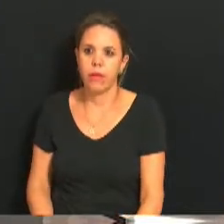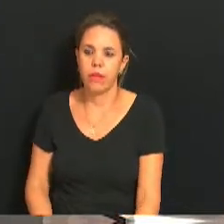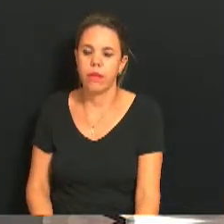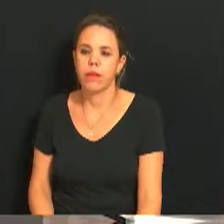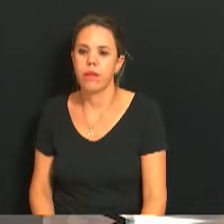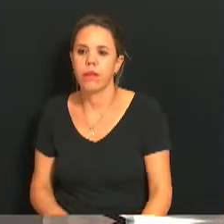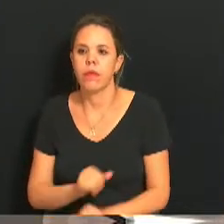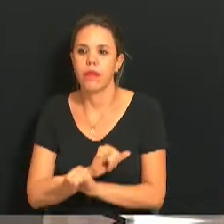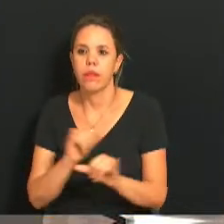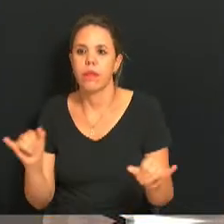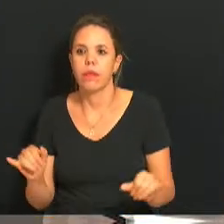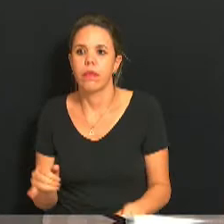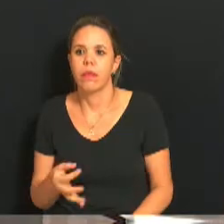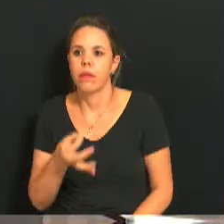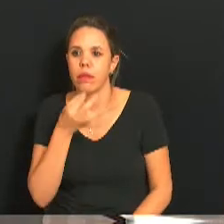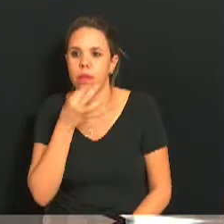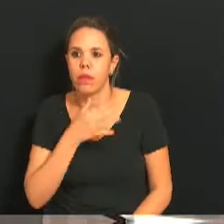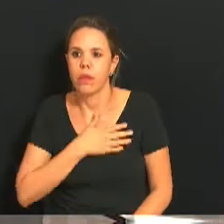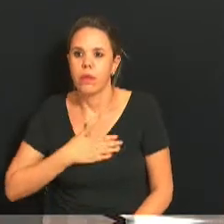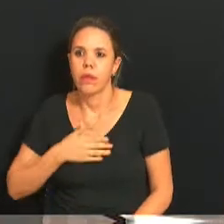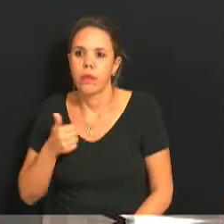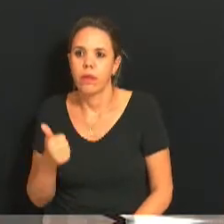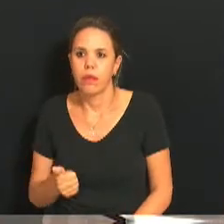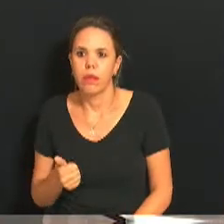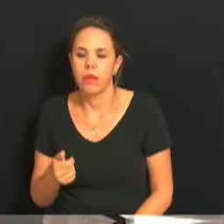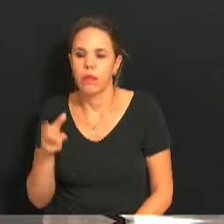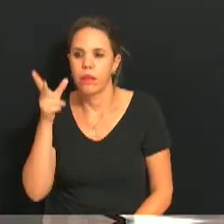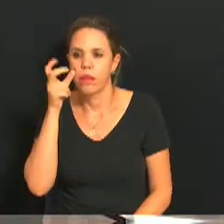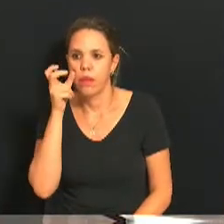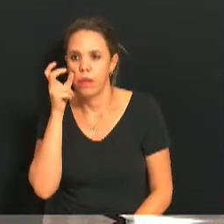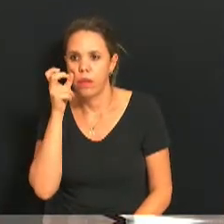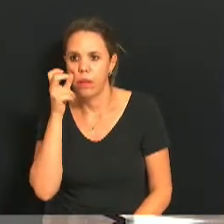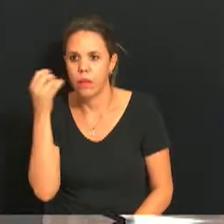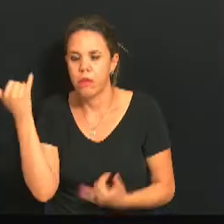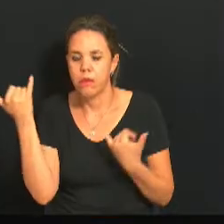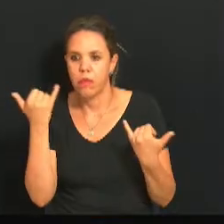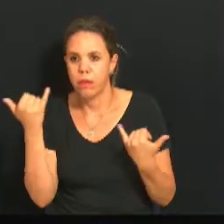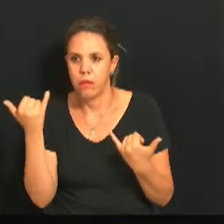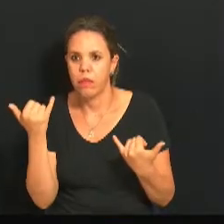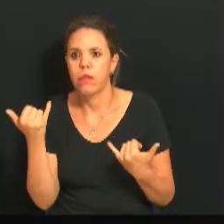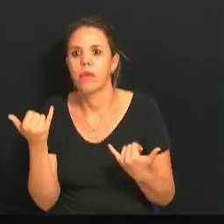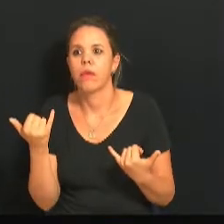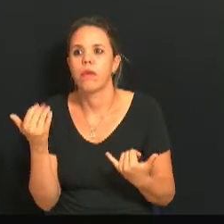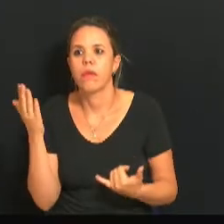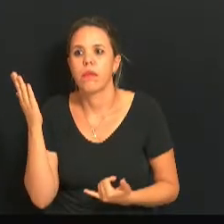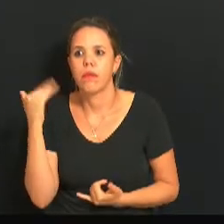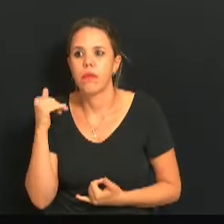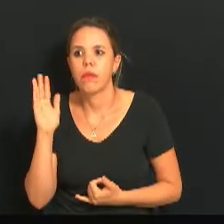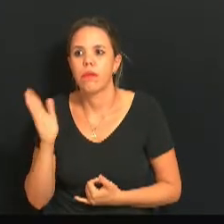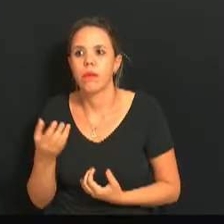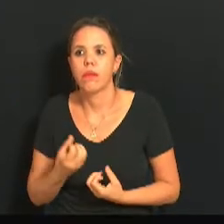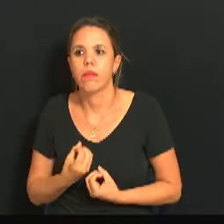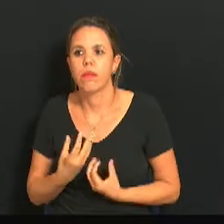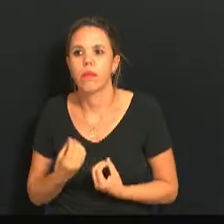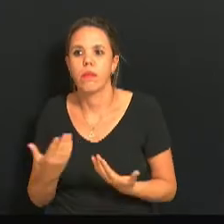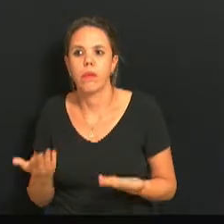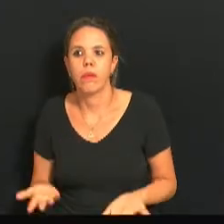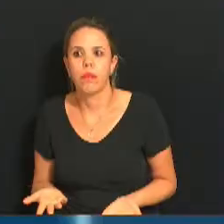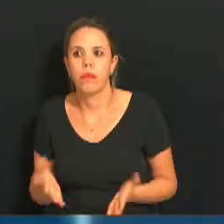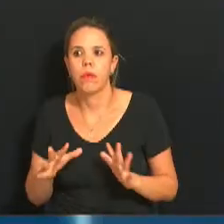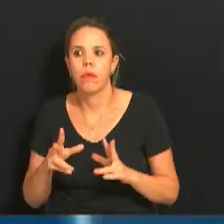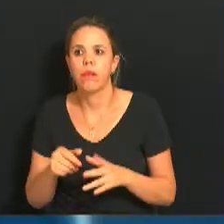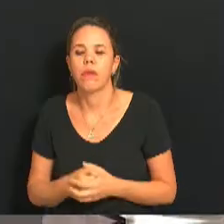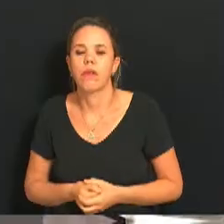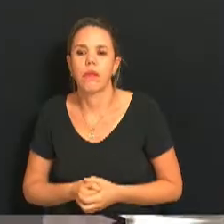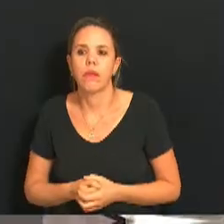dizer a vocês que para mim eu estou ouvindo estou ouvindo e o até sabia suas informações mas não foram